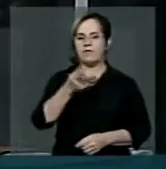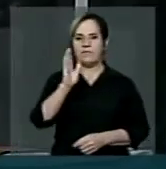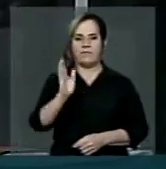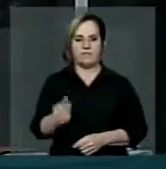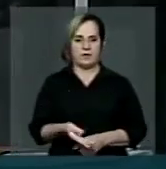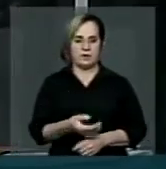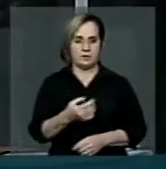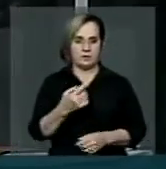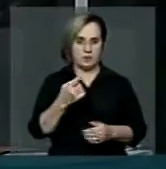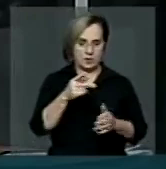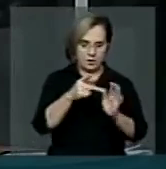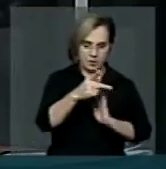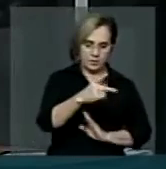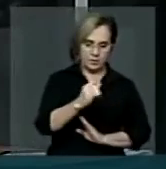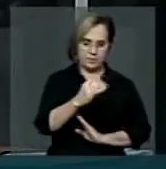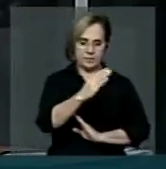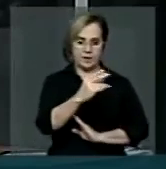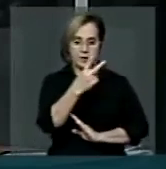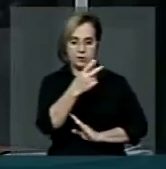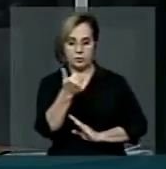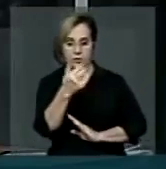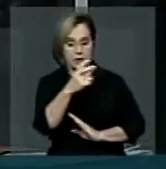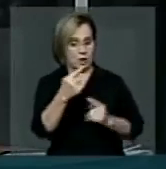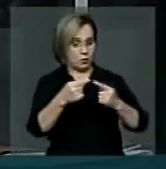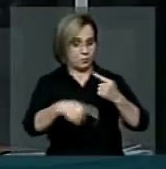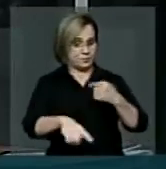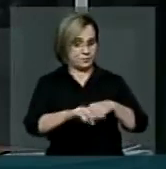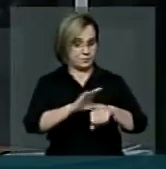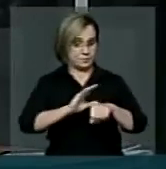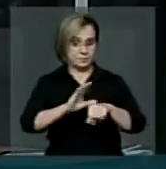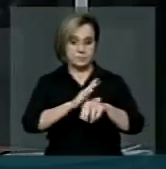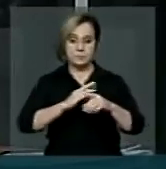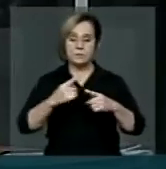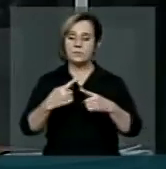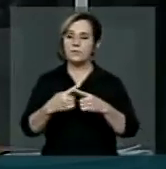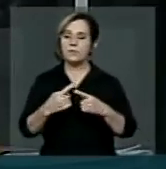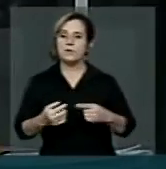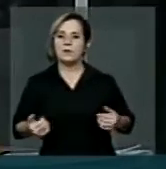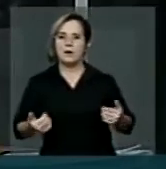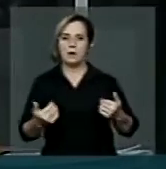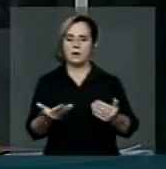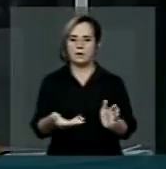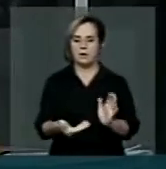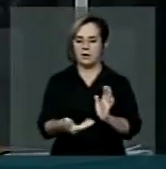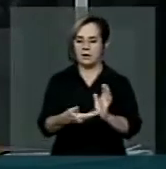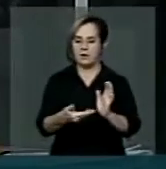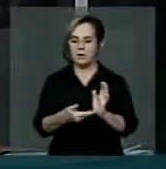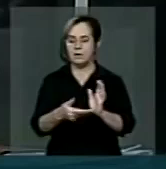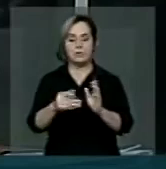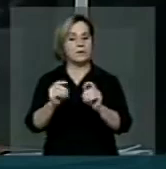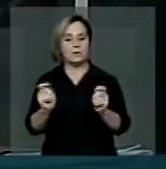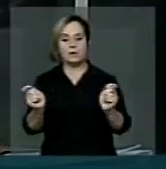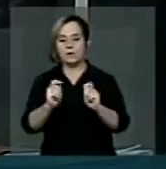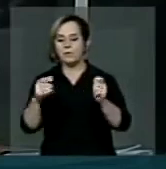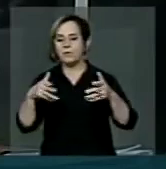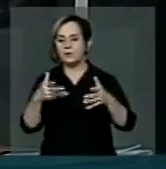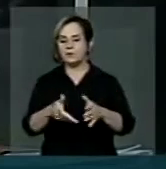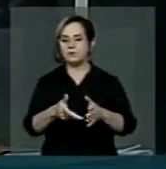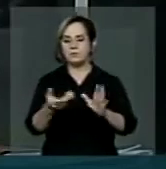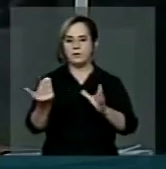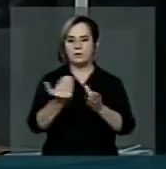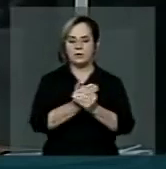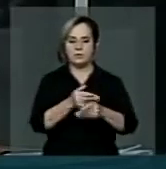PEC 215 é inconstitucional porque dá ao Parlamento participação no processo administrativo